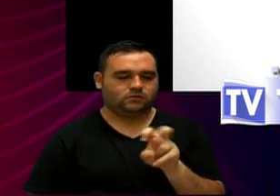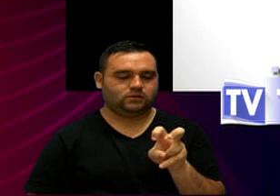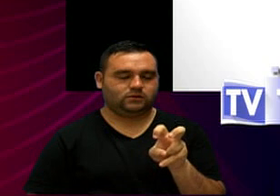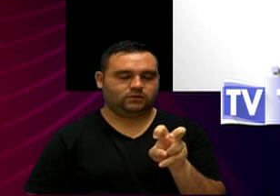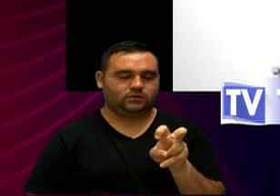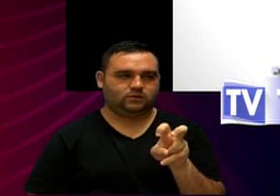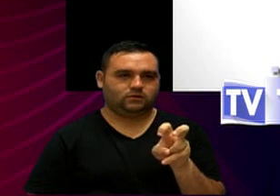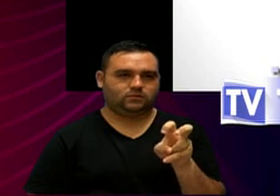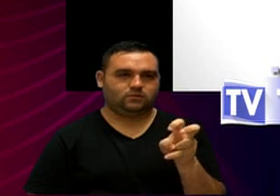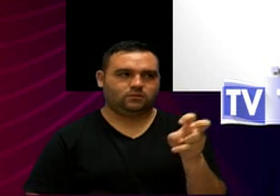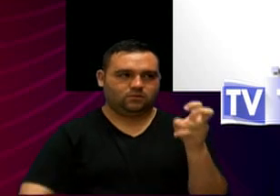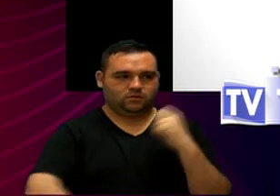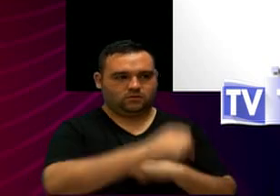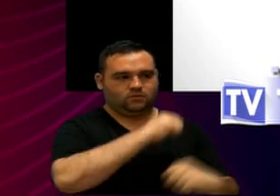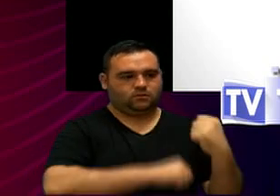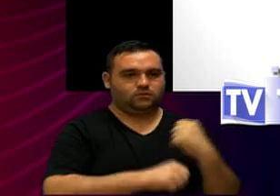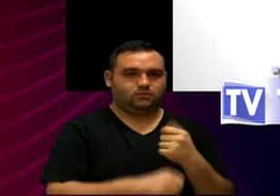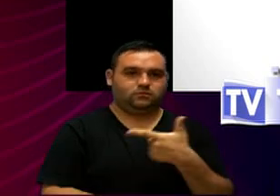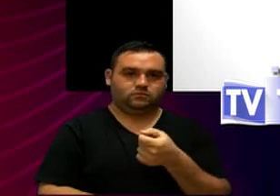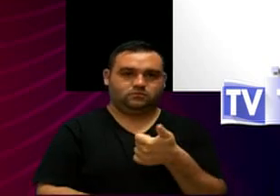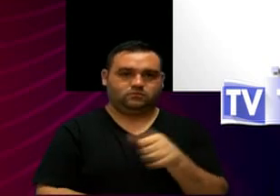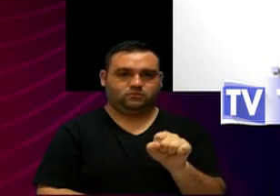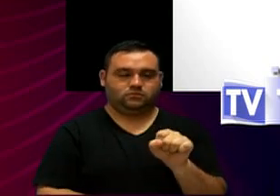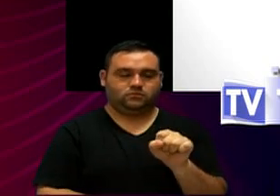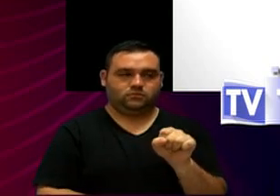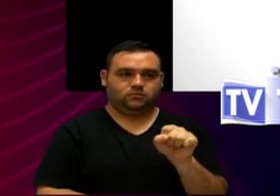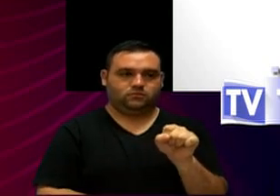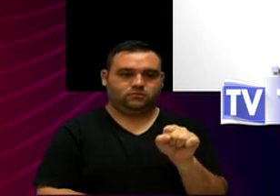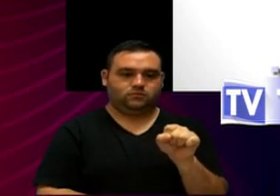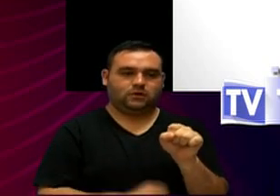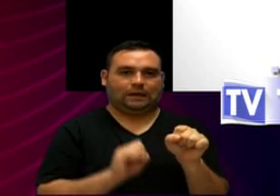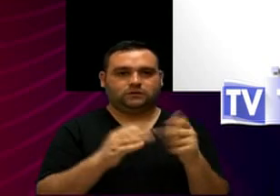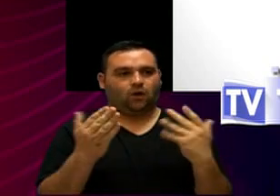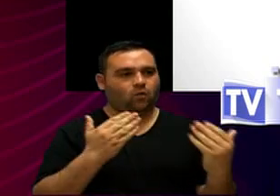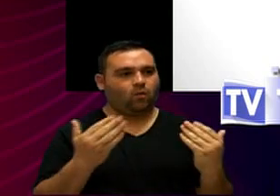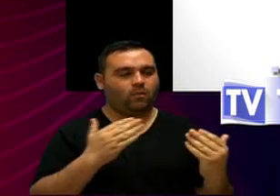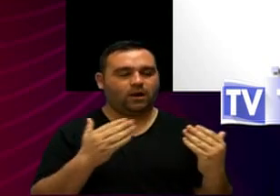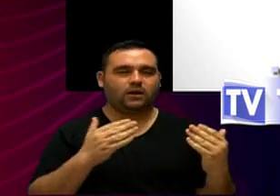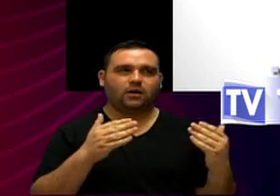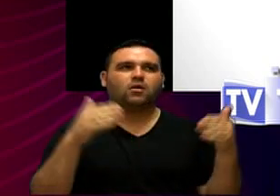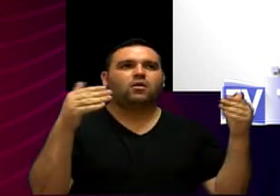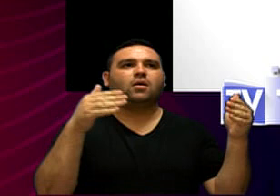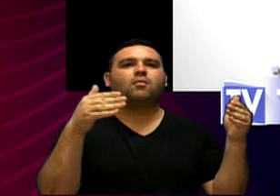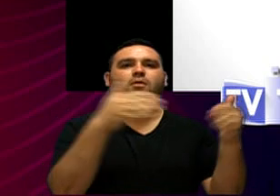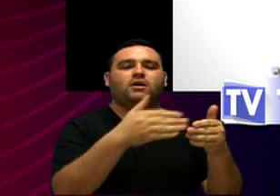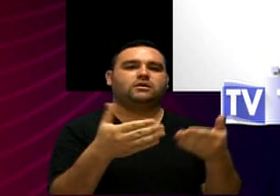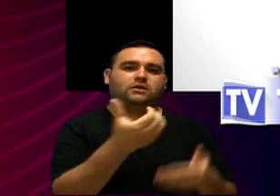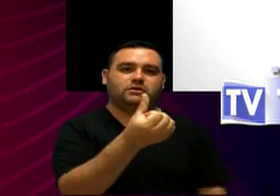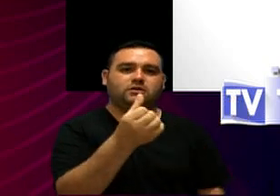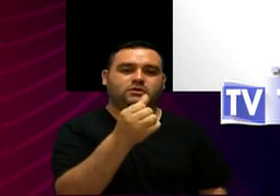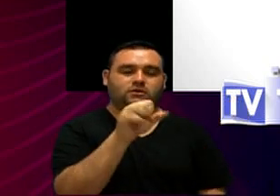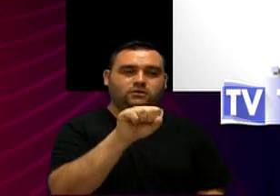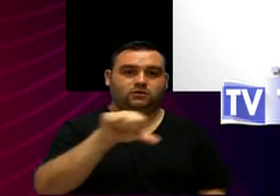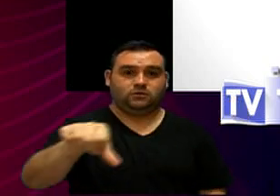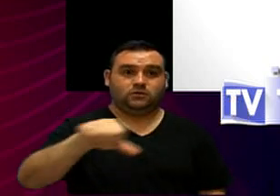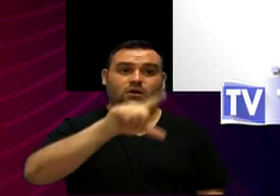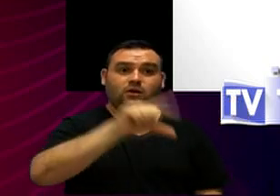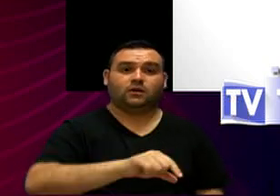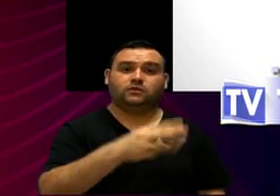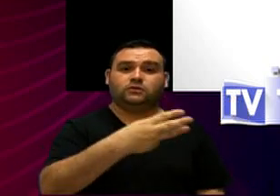465 no ano de 2018, comparado à meta era de 689, a queda